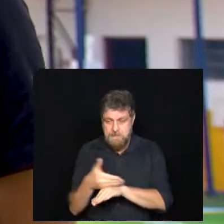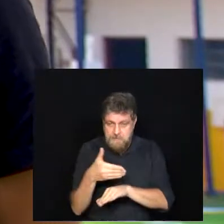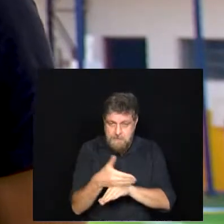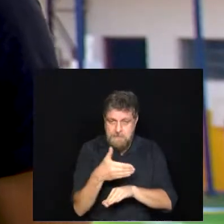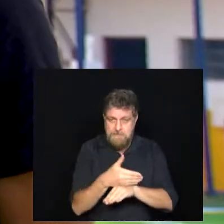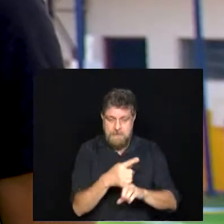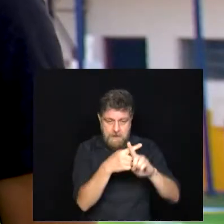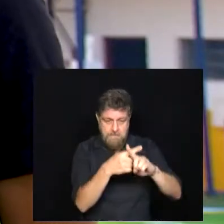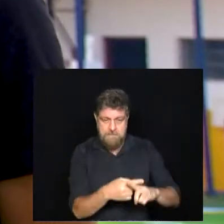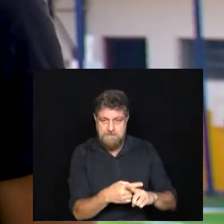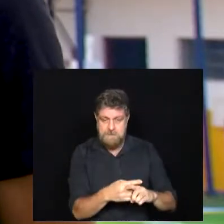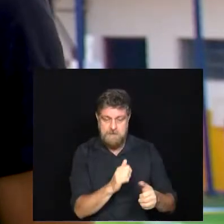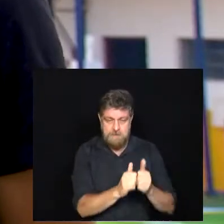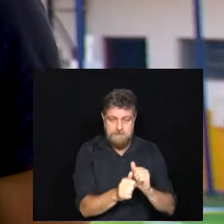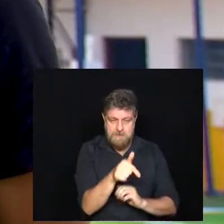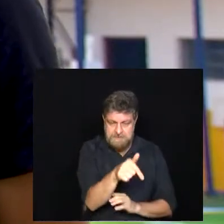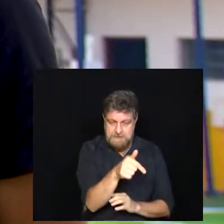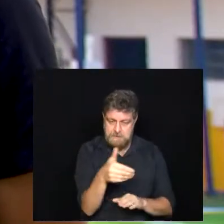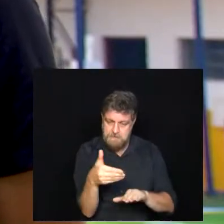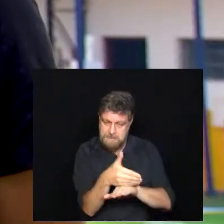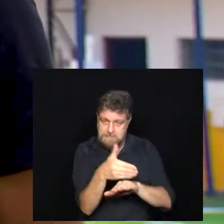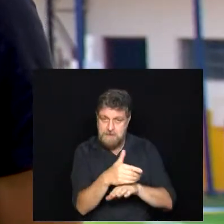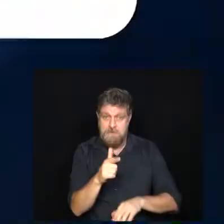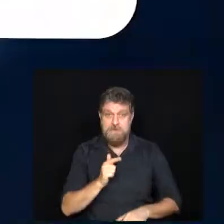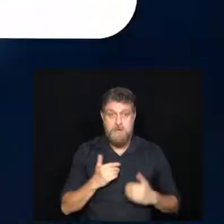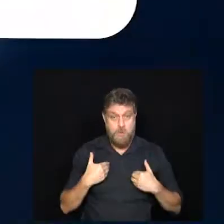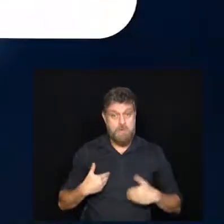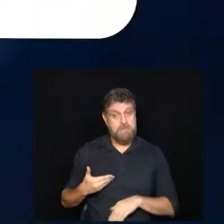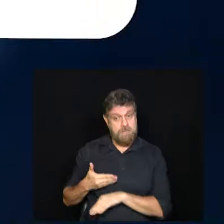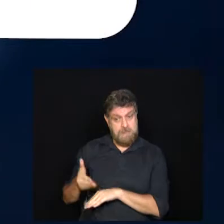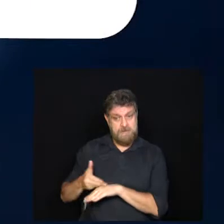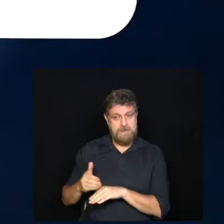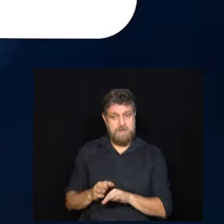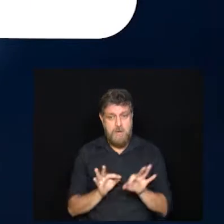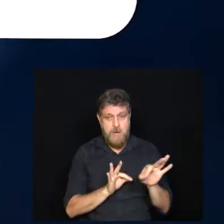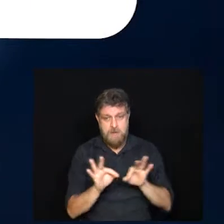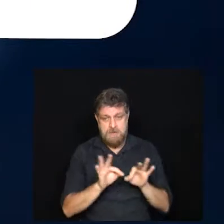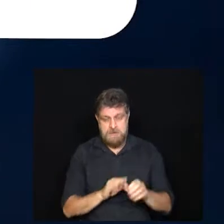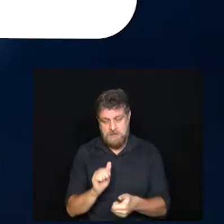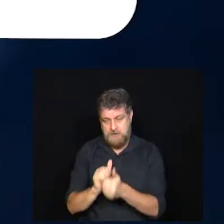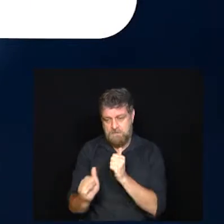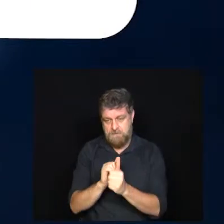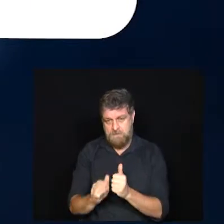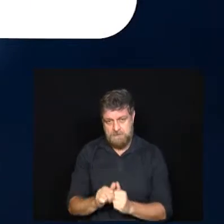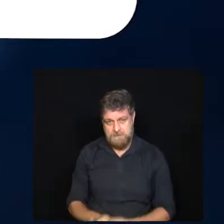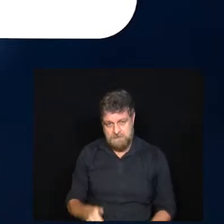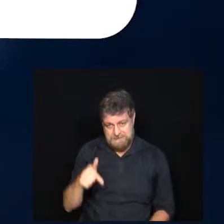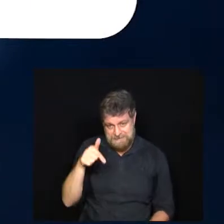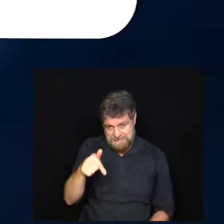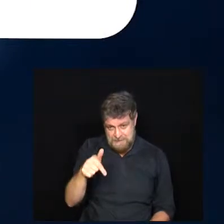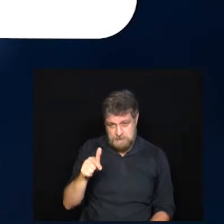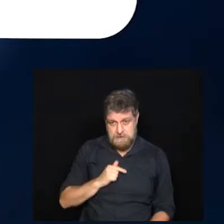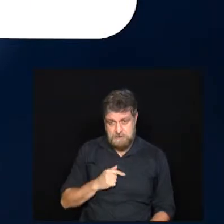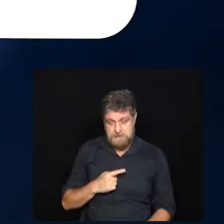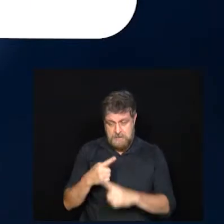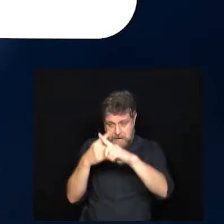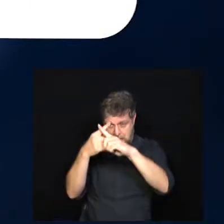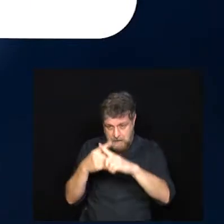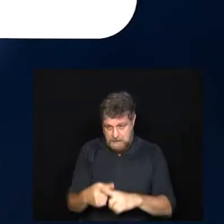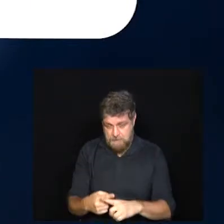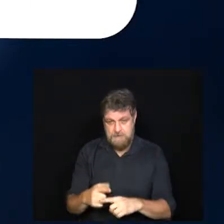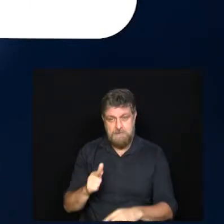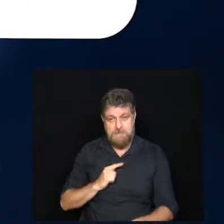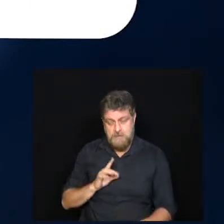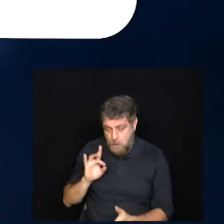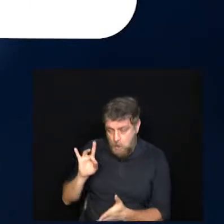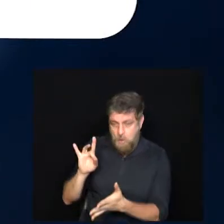Liga Fut 7 para participar. Então você tem que ter um preparo. O projeto Liga Foot Cup Campinas realiza eventos e campeonatos da Liga Oficial